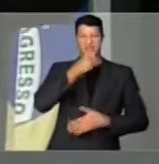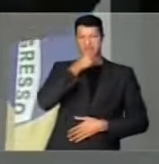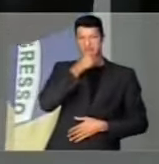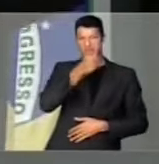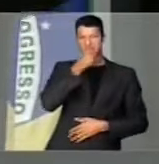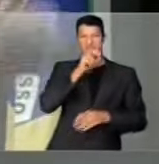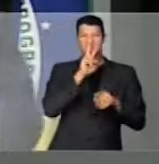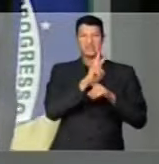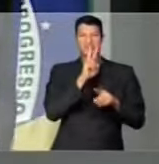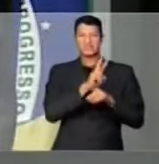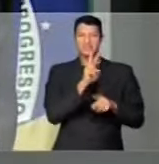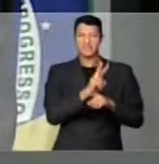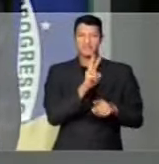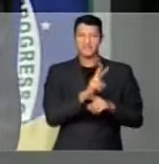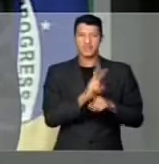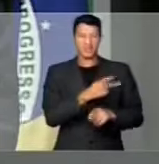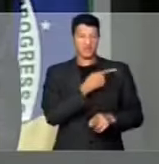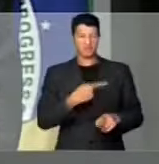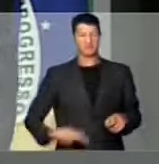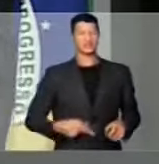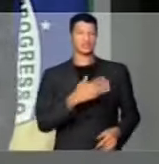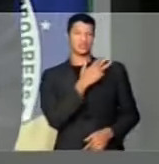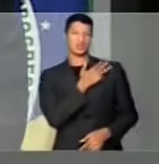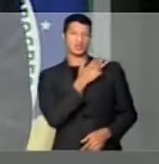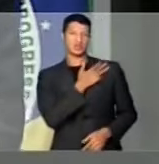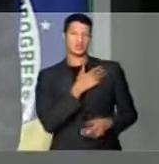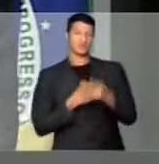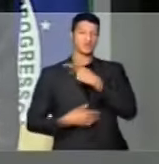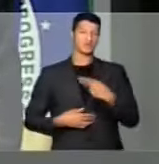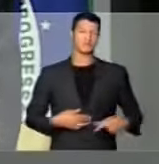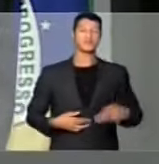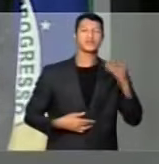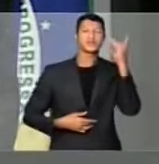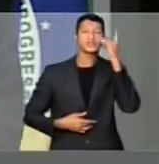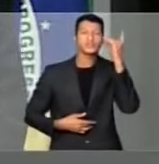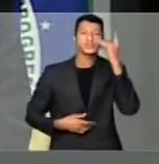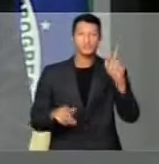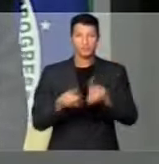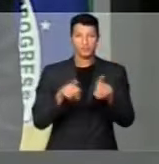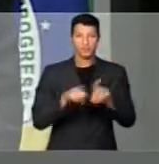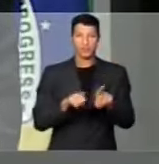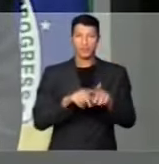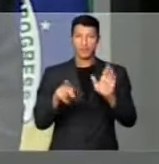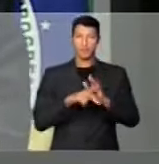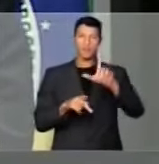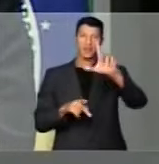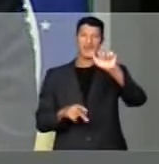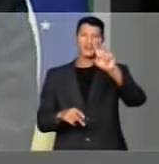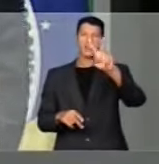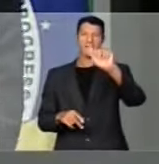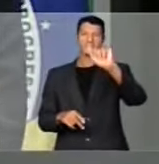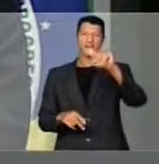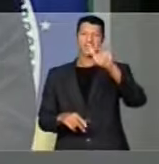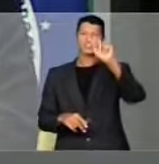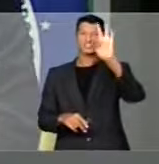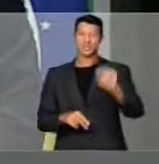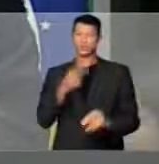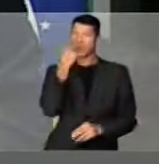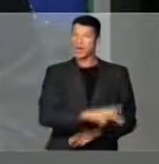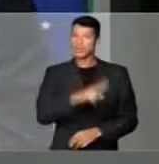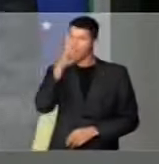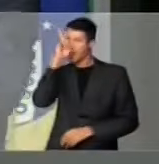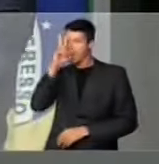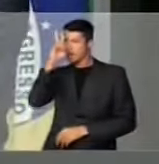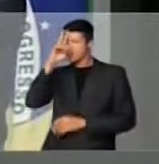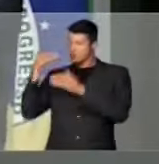a história recente do presidente Lula, da presidente Dilma e desta operação Lava Jato. A sua